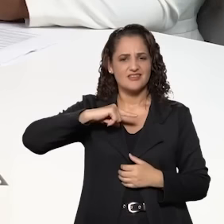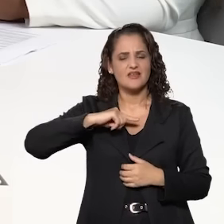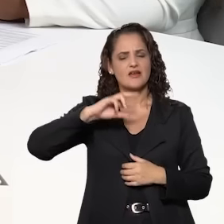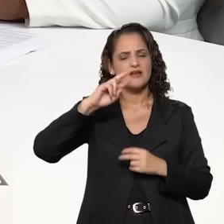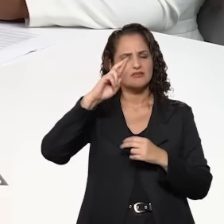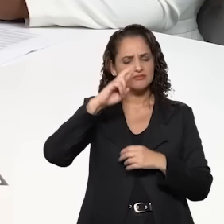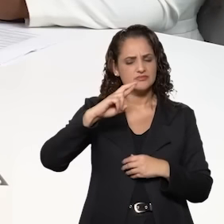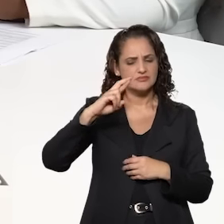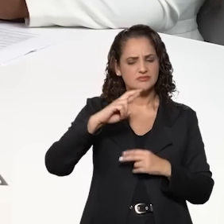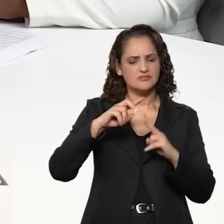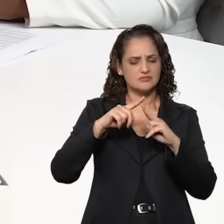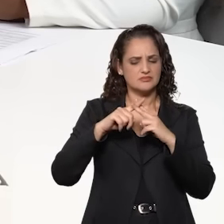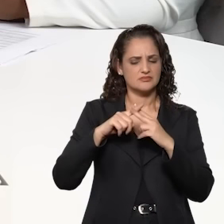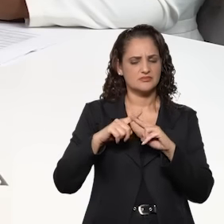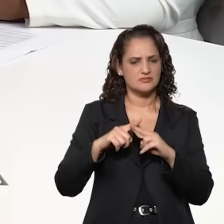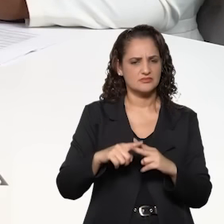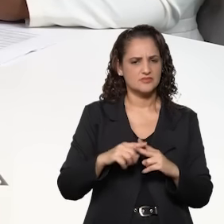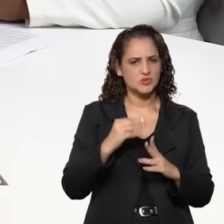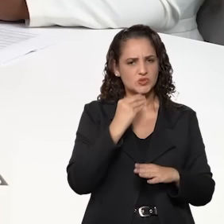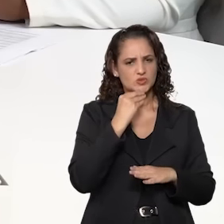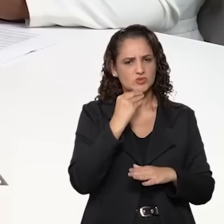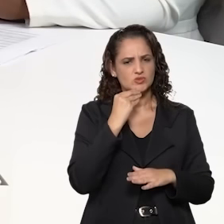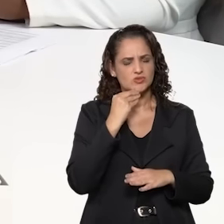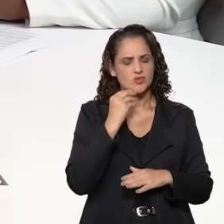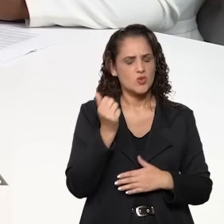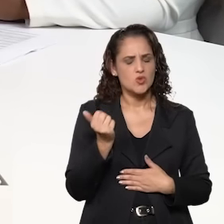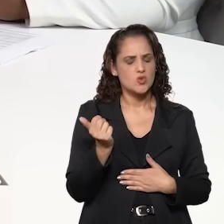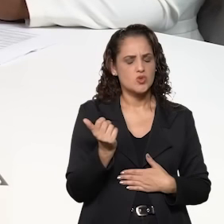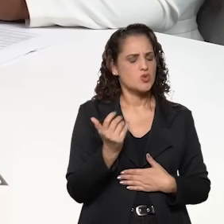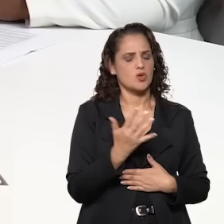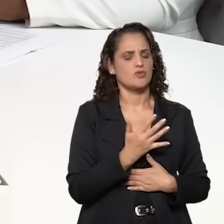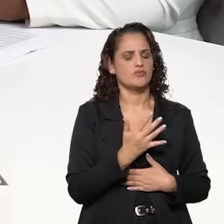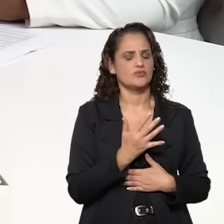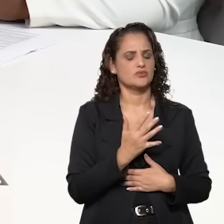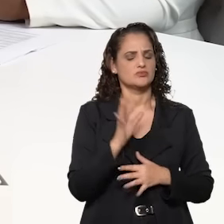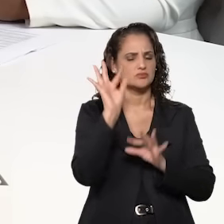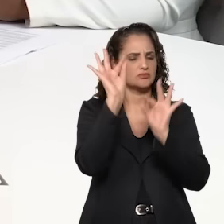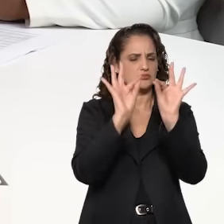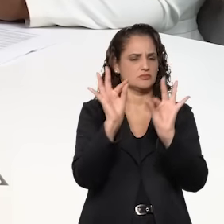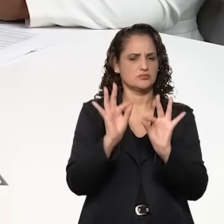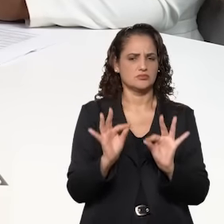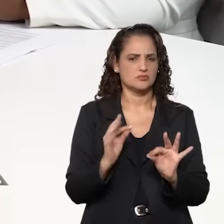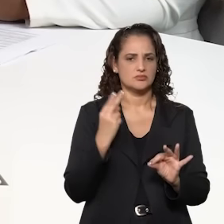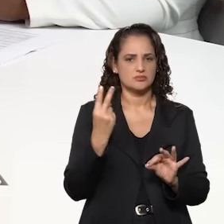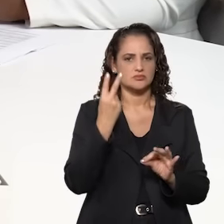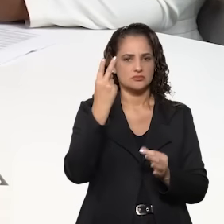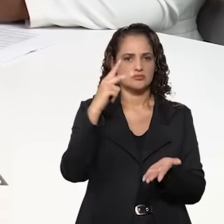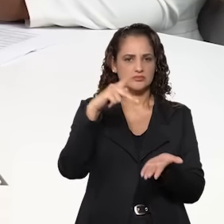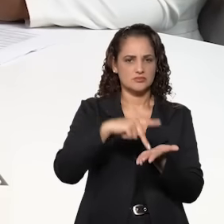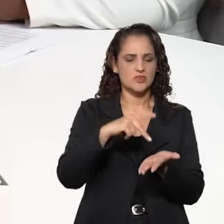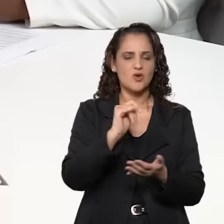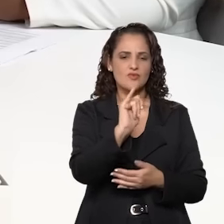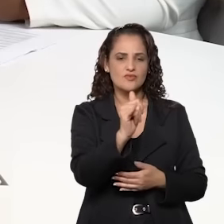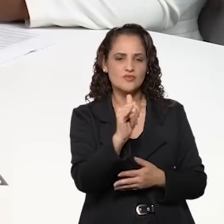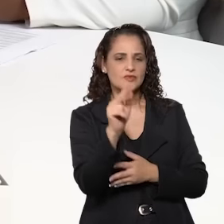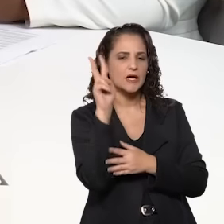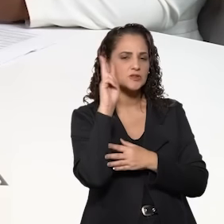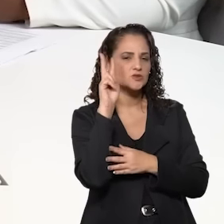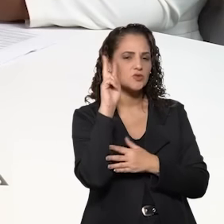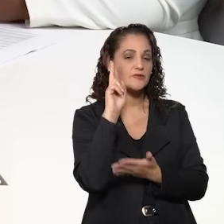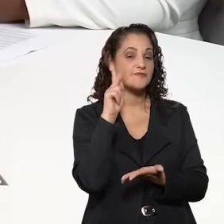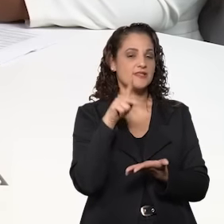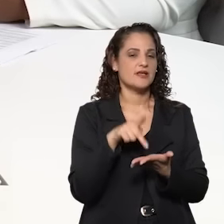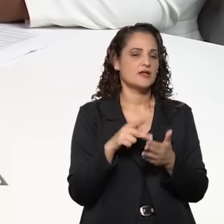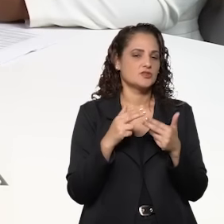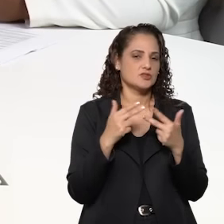com com valores reais né contando a verdadeira história das coisas Júlia queria trazer um um alguns